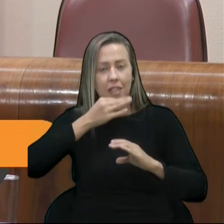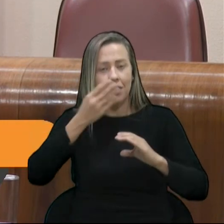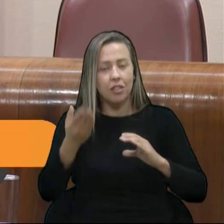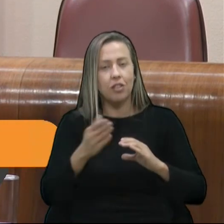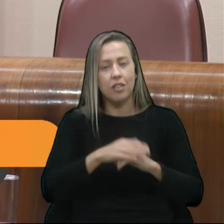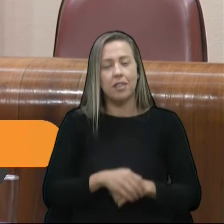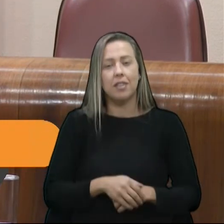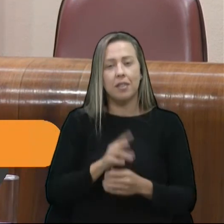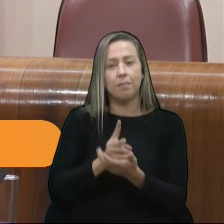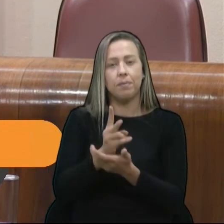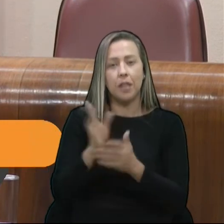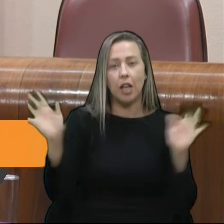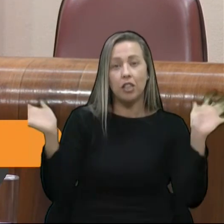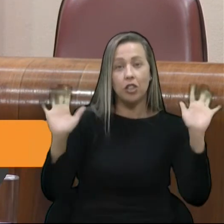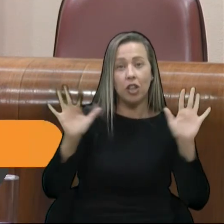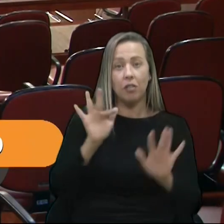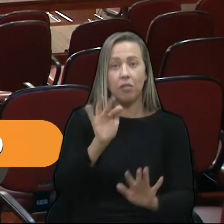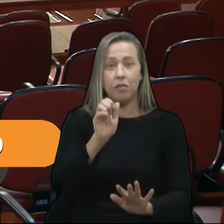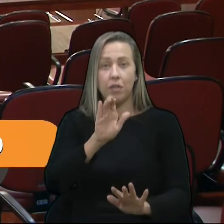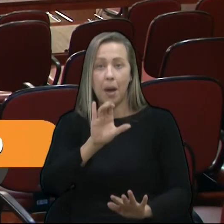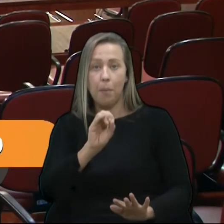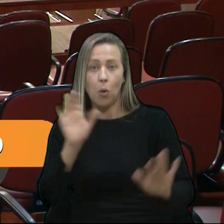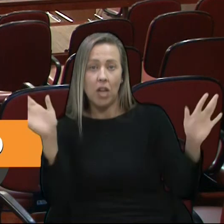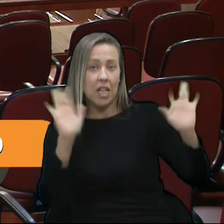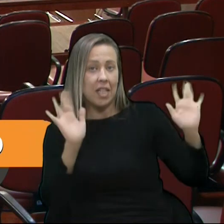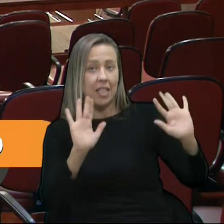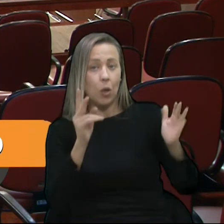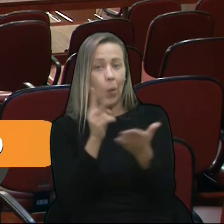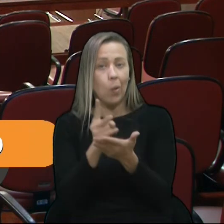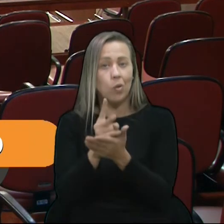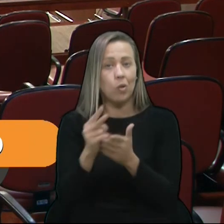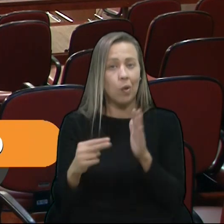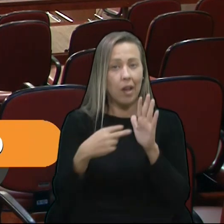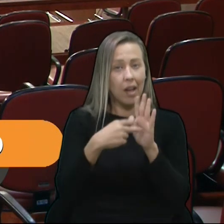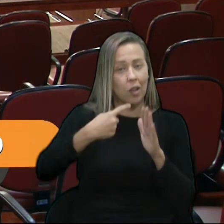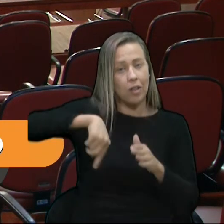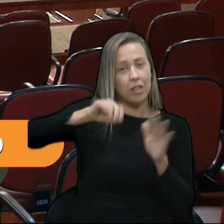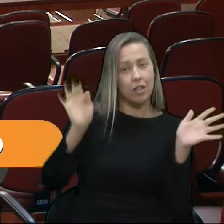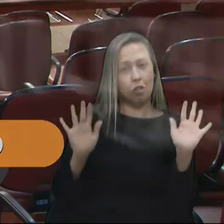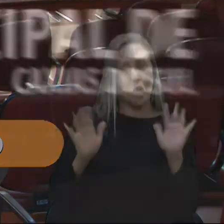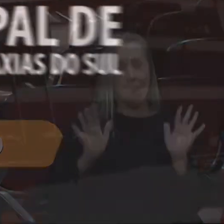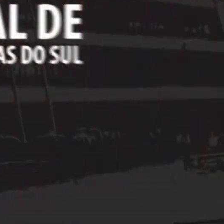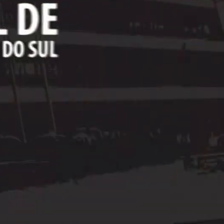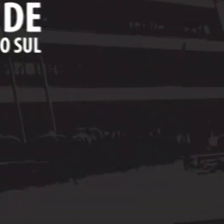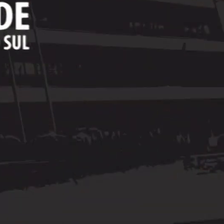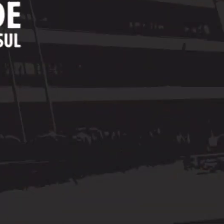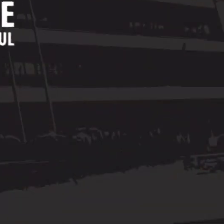que segue. Tchau, Fábio. Tchau, Thales. Continue conosco. Tchau, gente. Valeu.